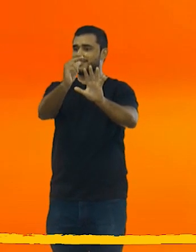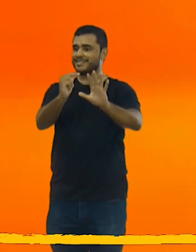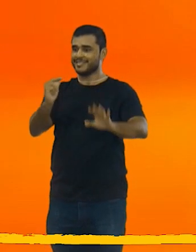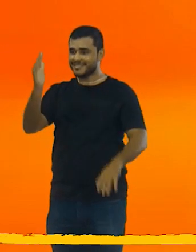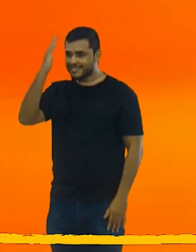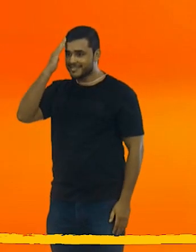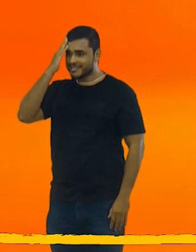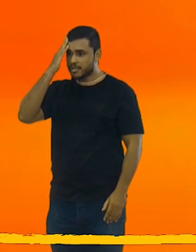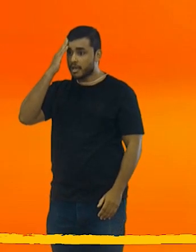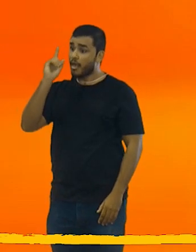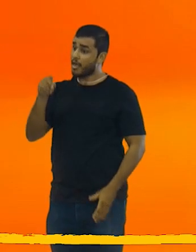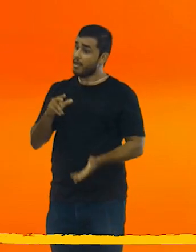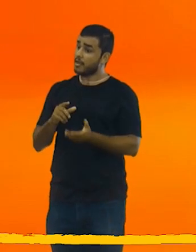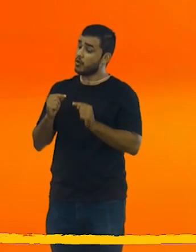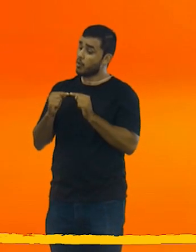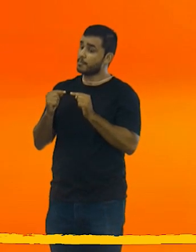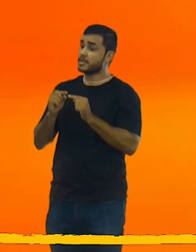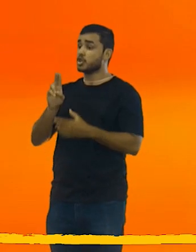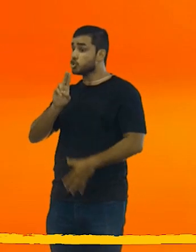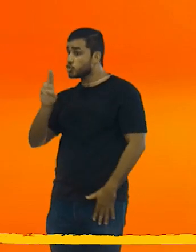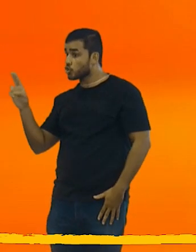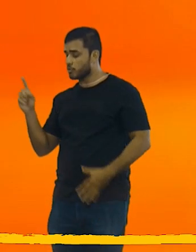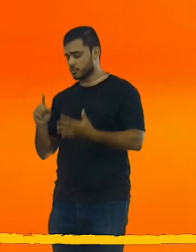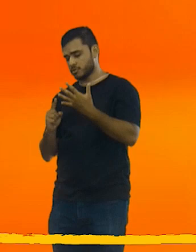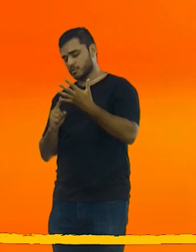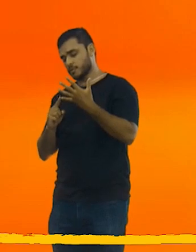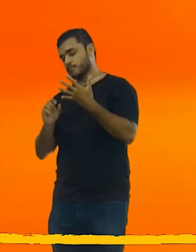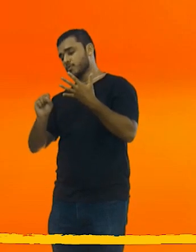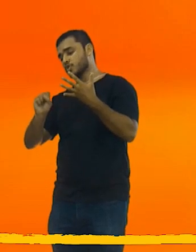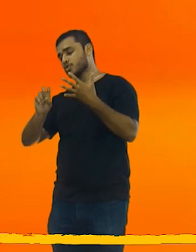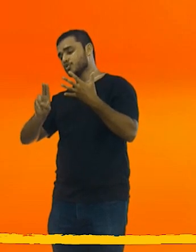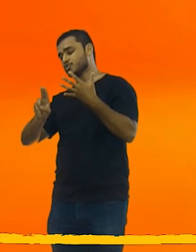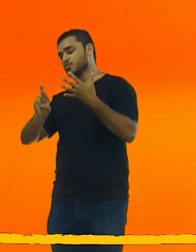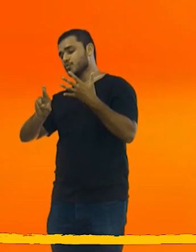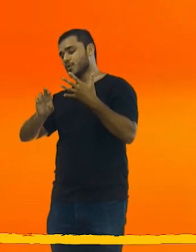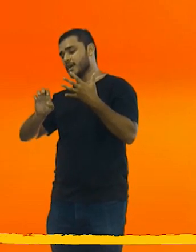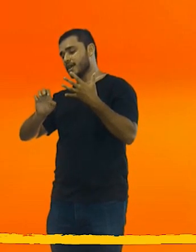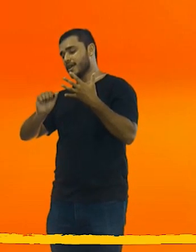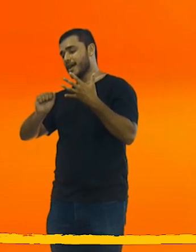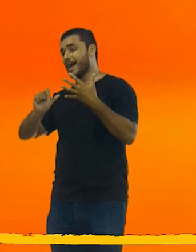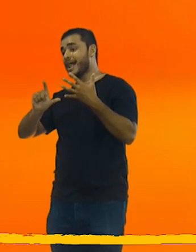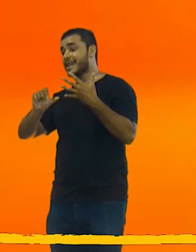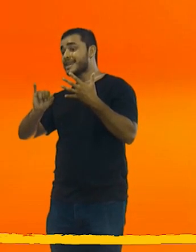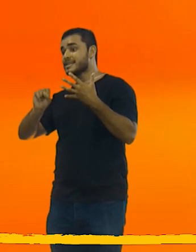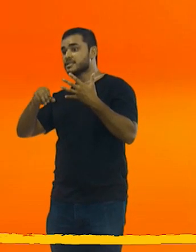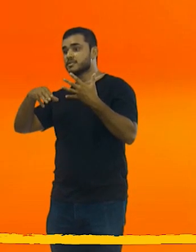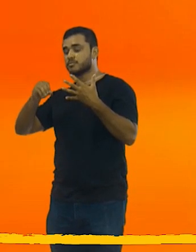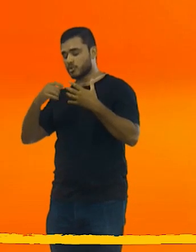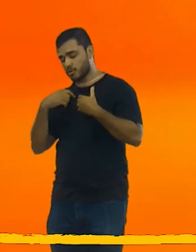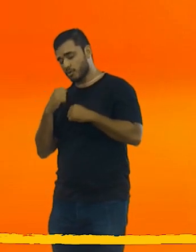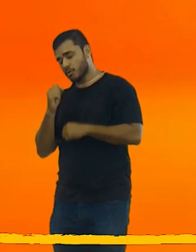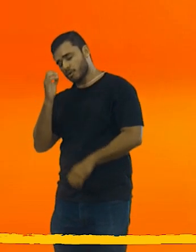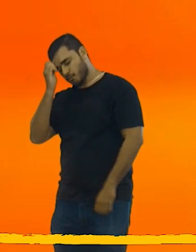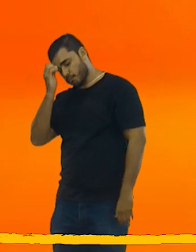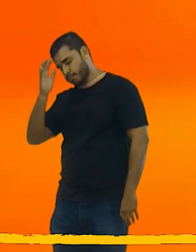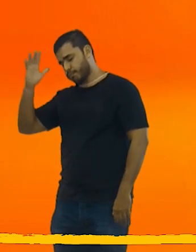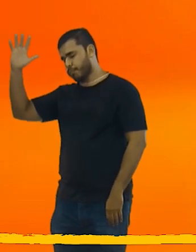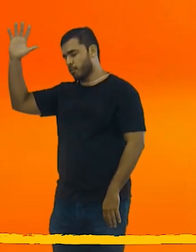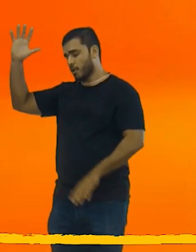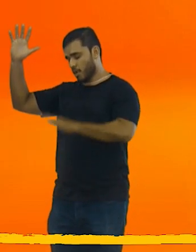inconsciente, subconsciente, no estado de sono, no estado de sonho, no estado de